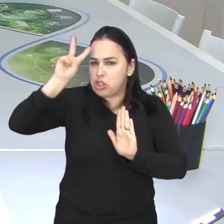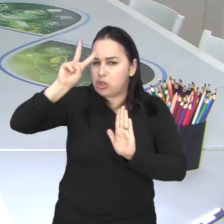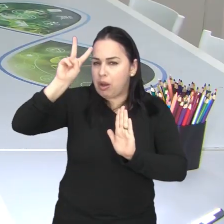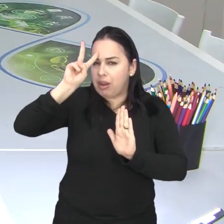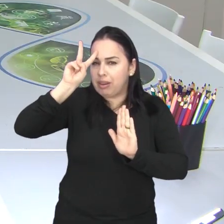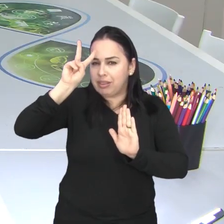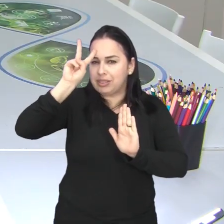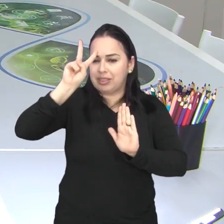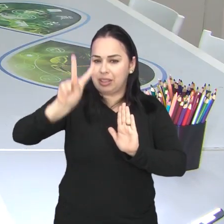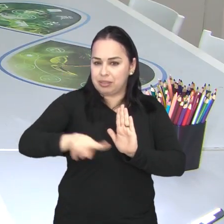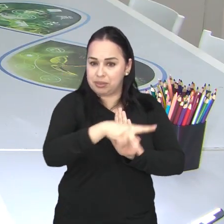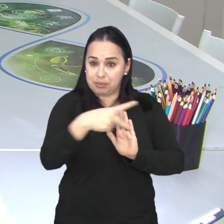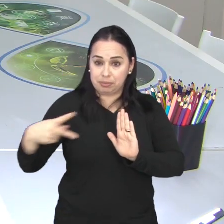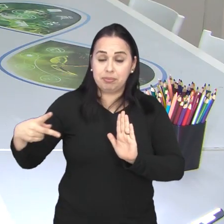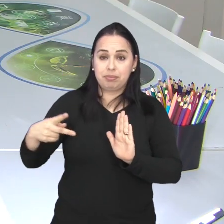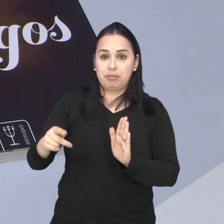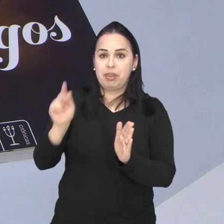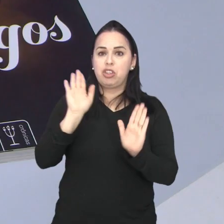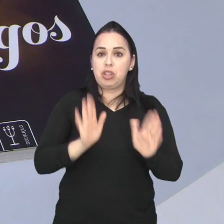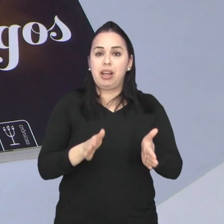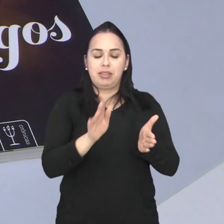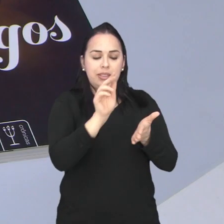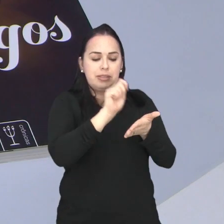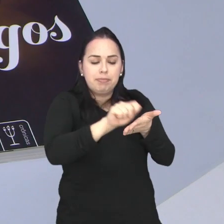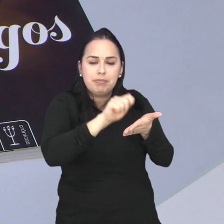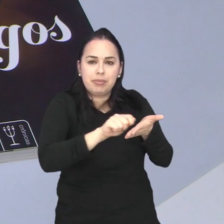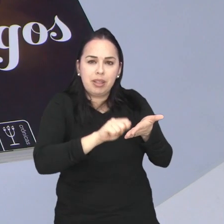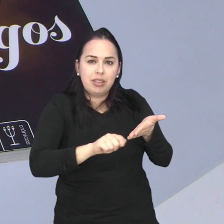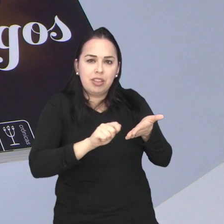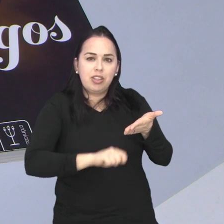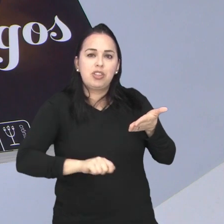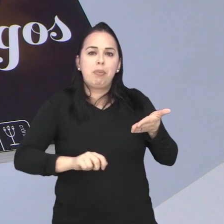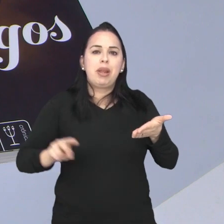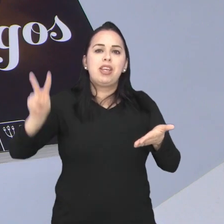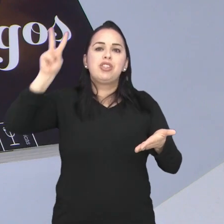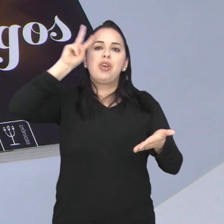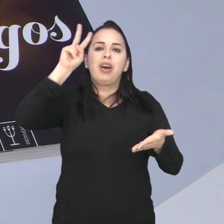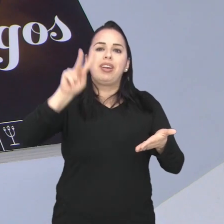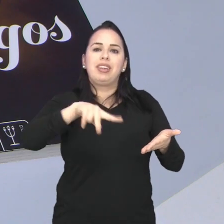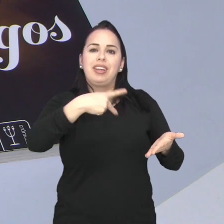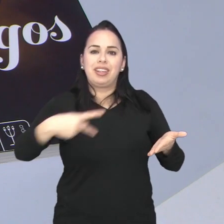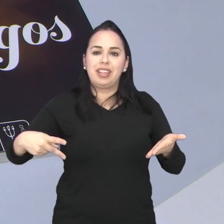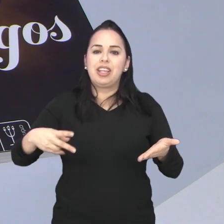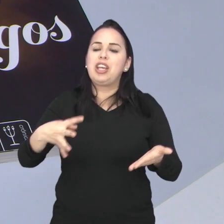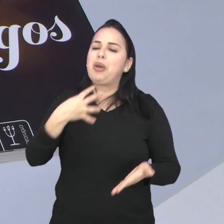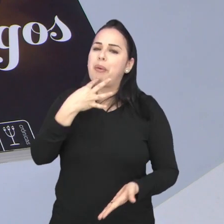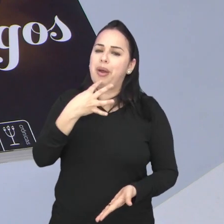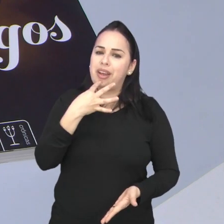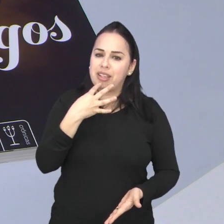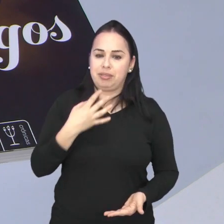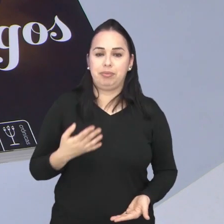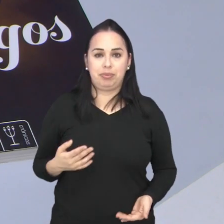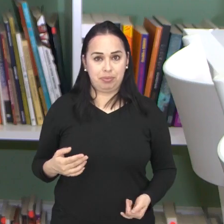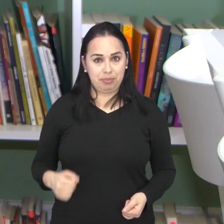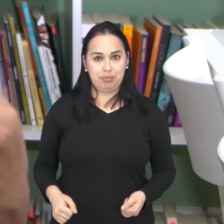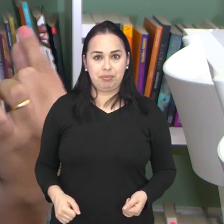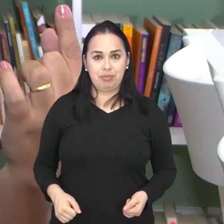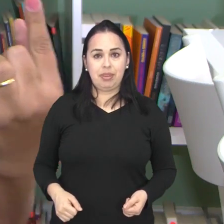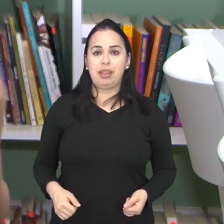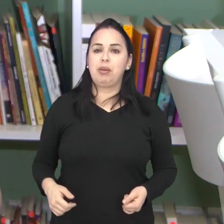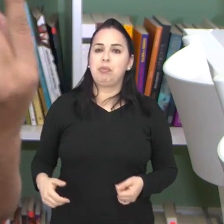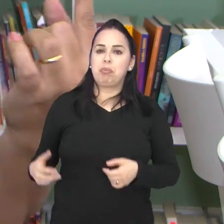José e outras cidades do Vale do Paraíba. Escreveu livros sobre mitos e lendas locais e conhece bem a riqueza da região.